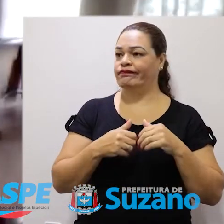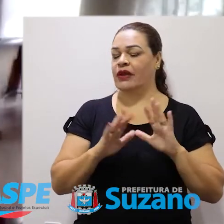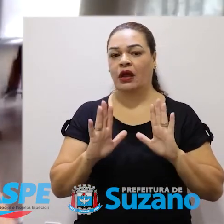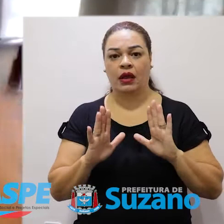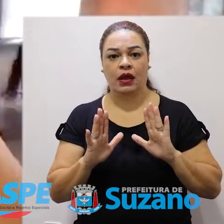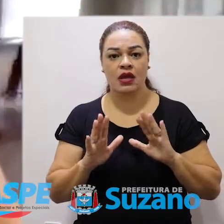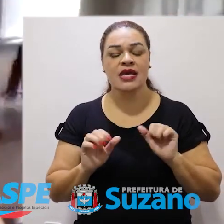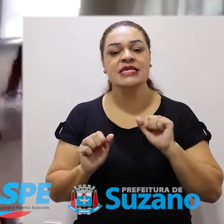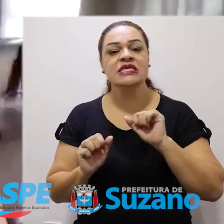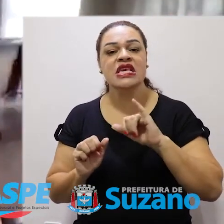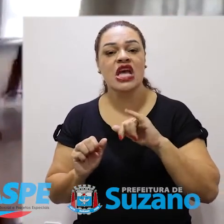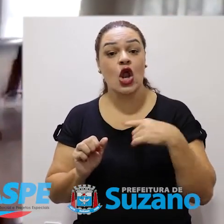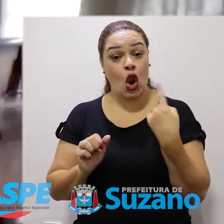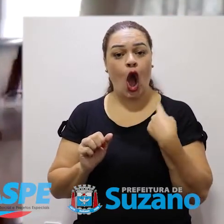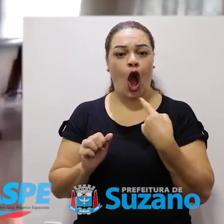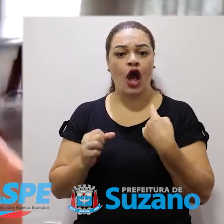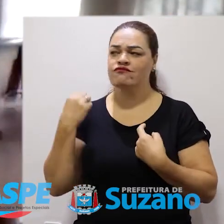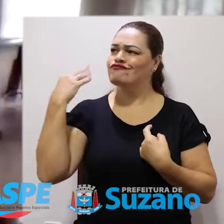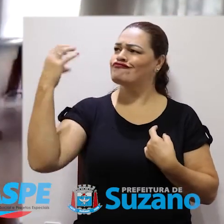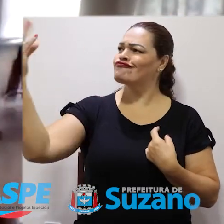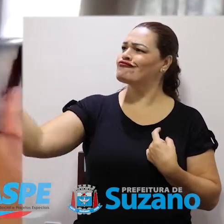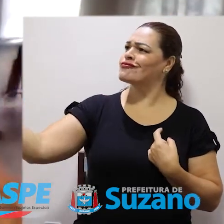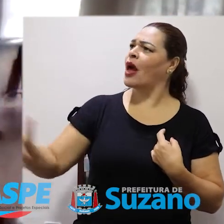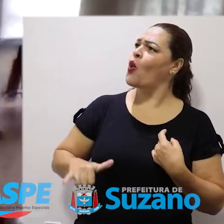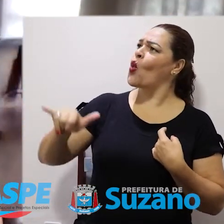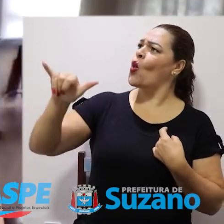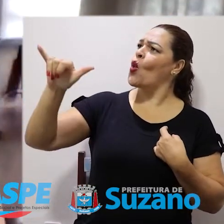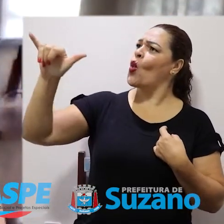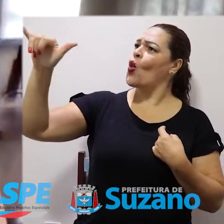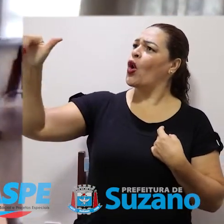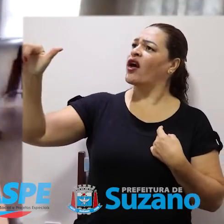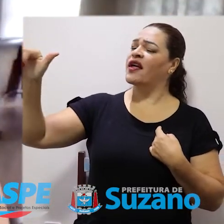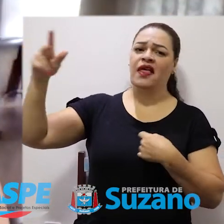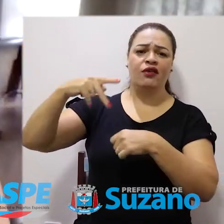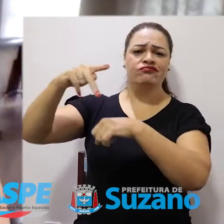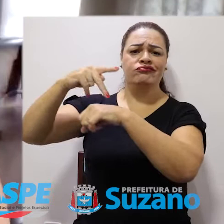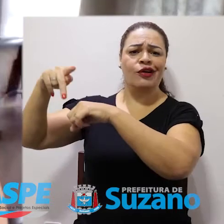gente poderia viajar para todos os lugares do mundo e continuar na nossa língua de conforto.